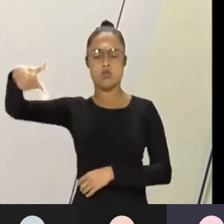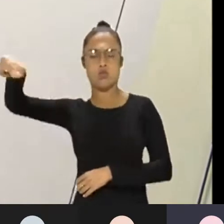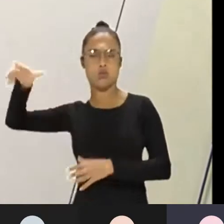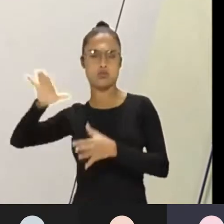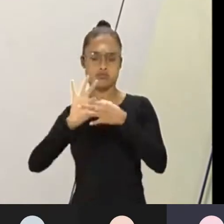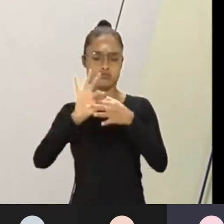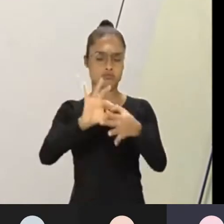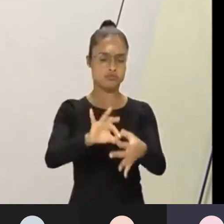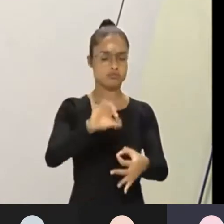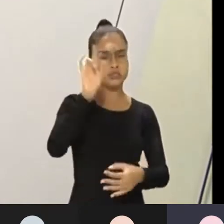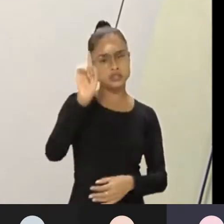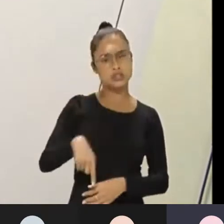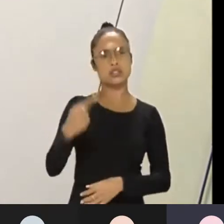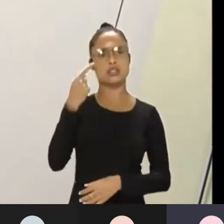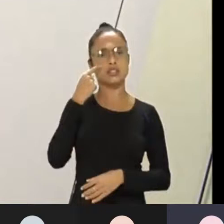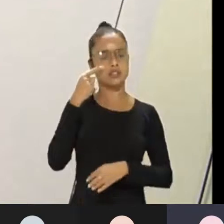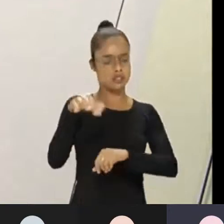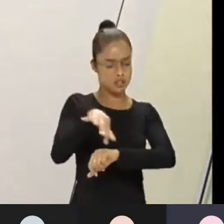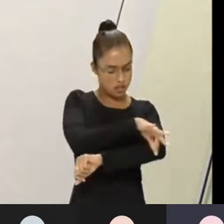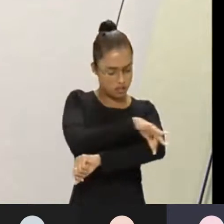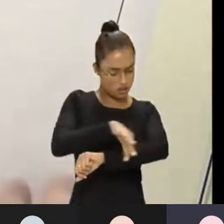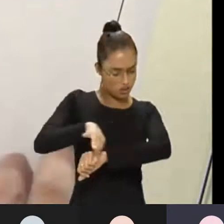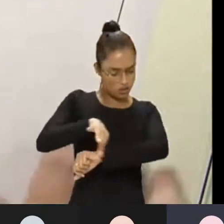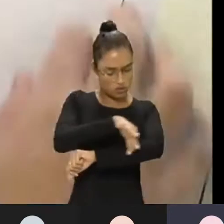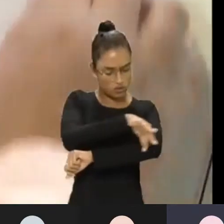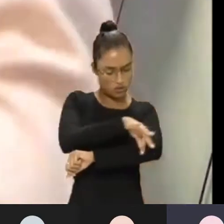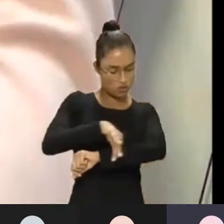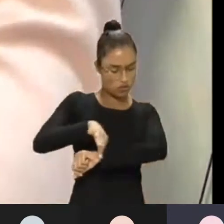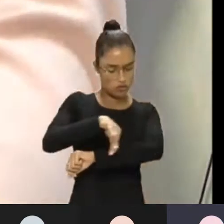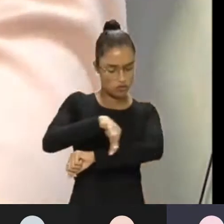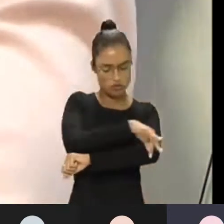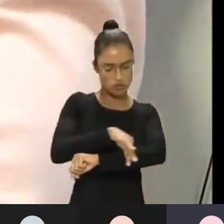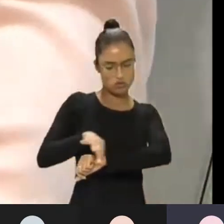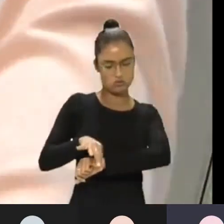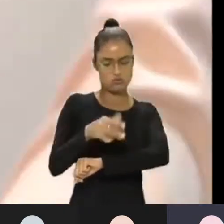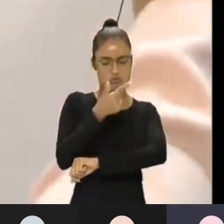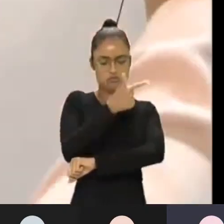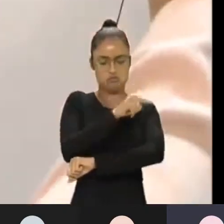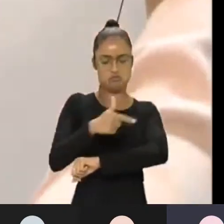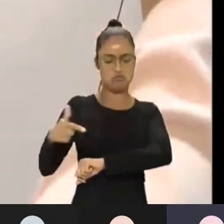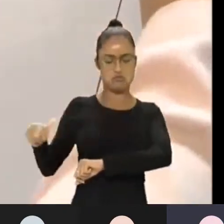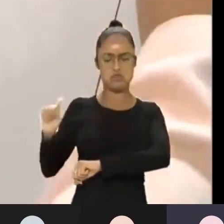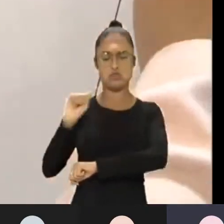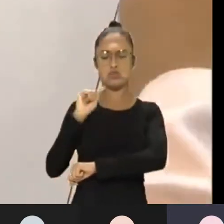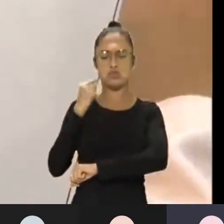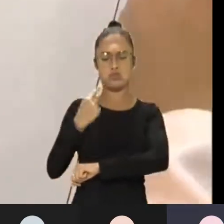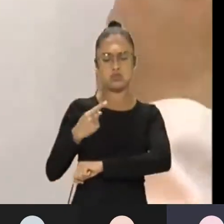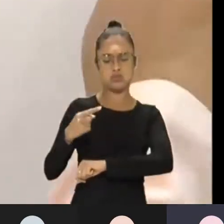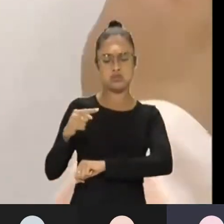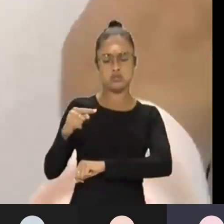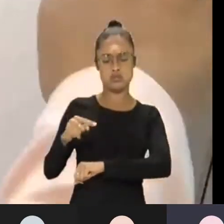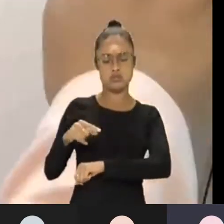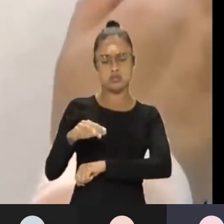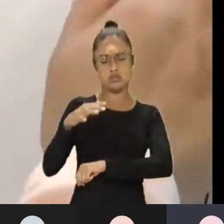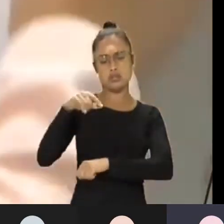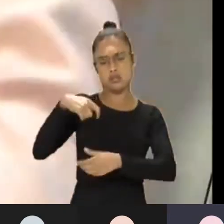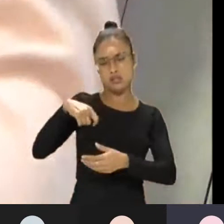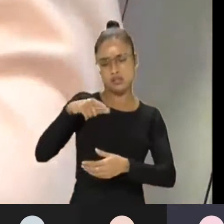Então, deixa alinhado com a régua paralela, para não haver distorção no desenho.